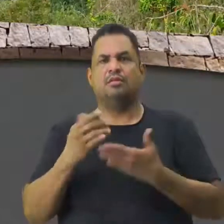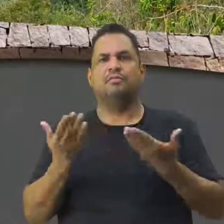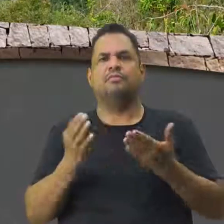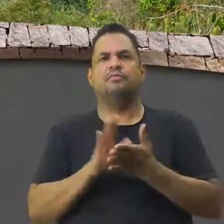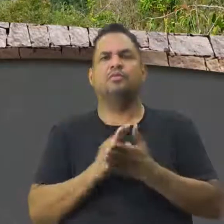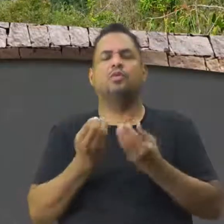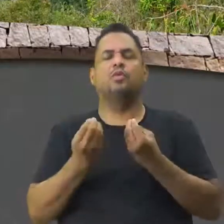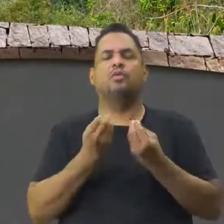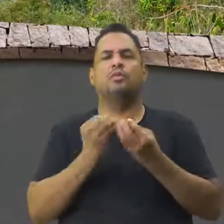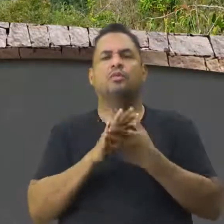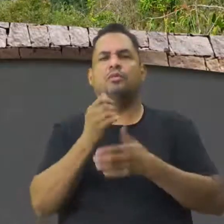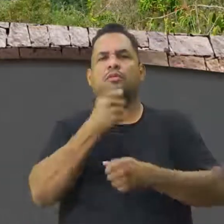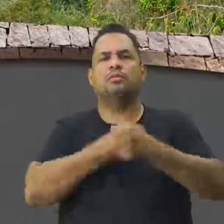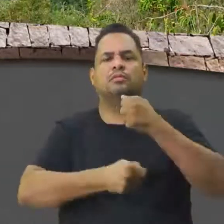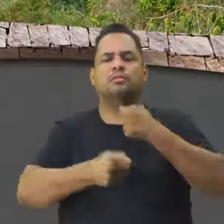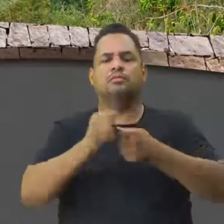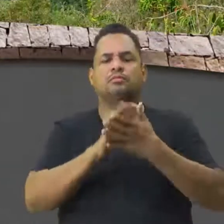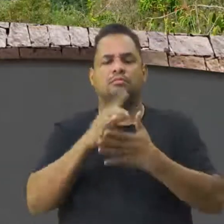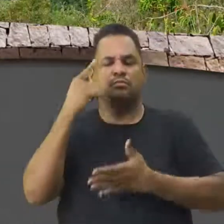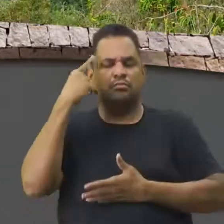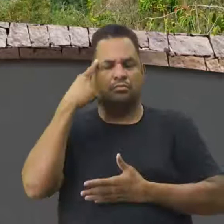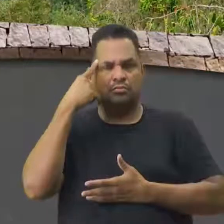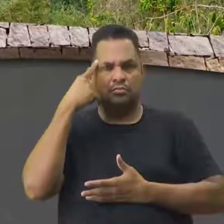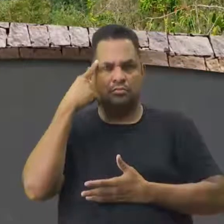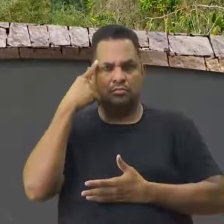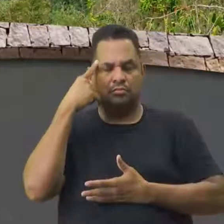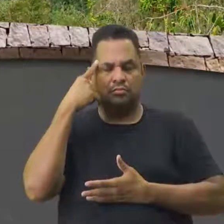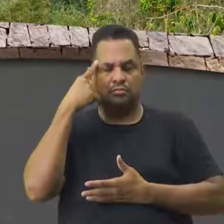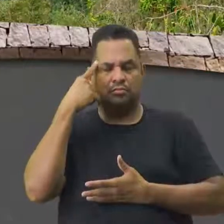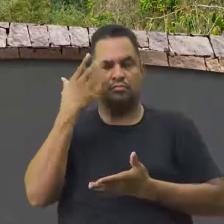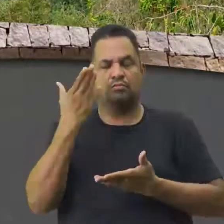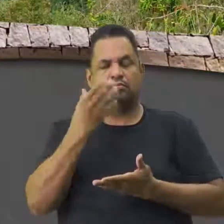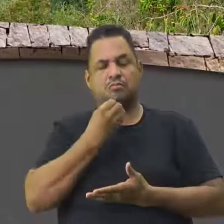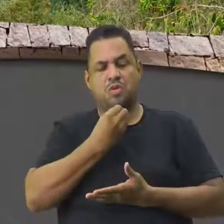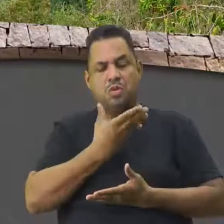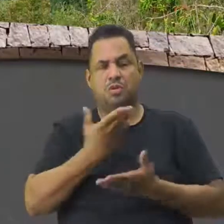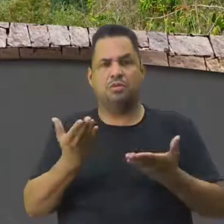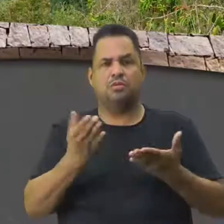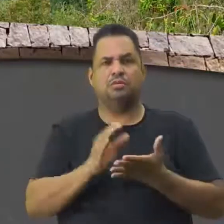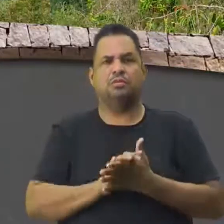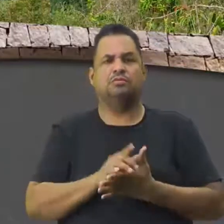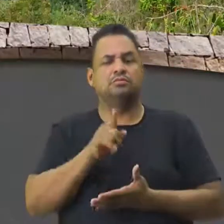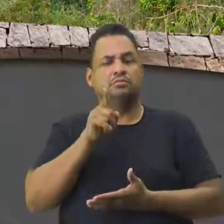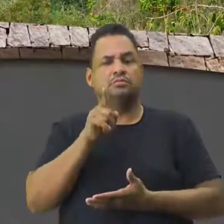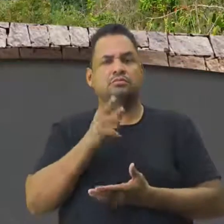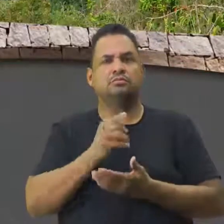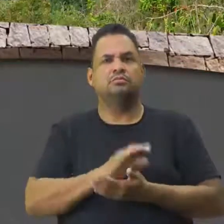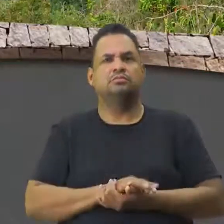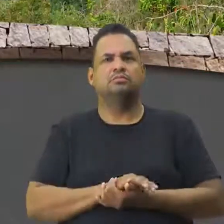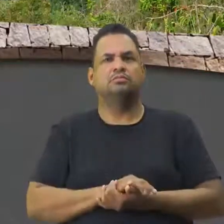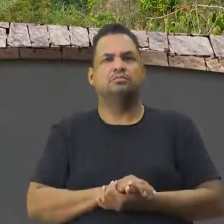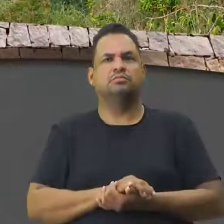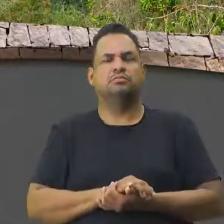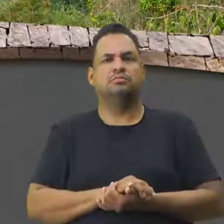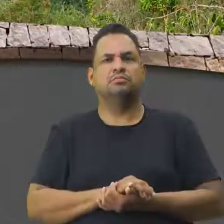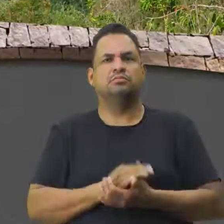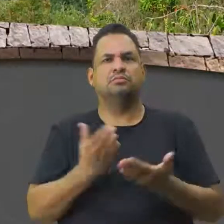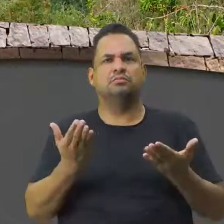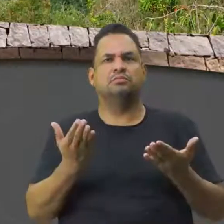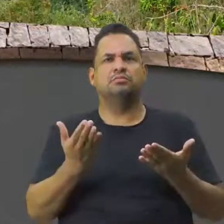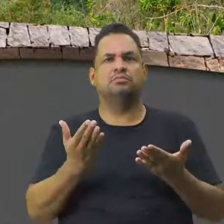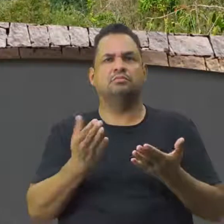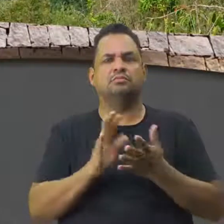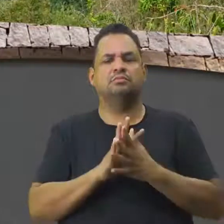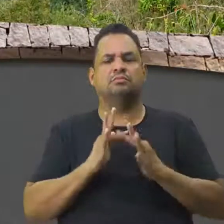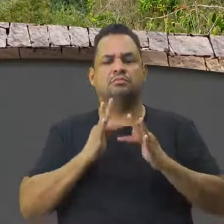economia? Pense bem, pense bem. Você, quem entendeu um pouco de Rondônia, final